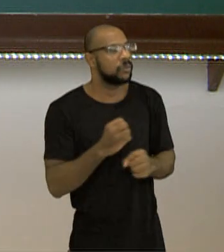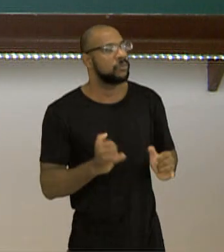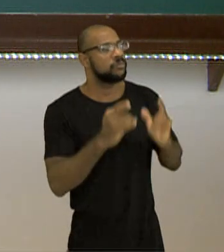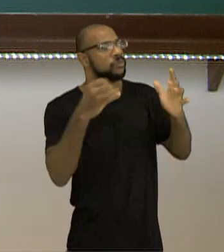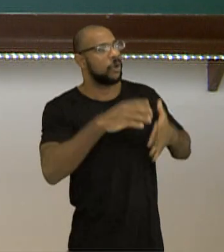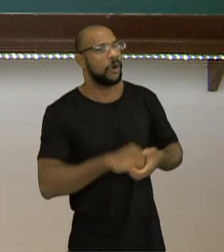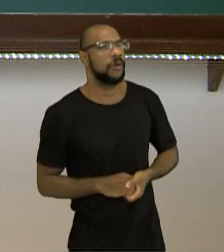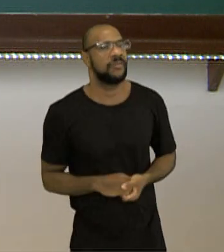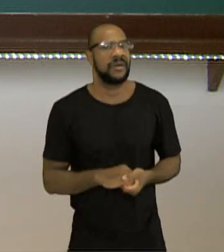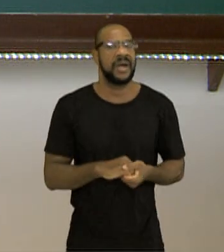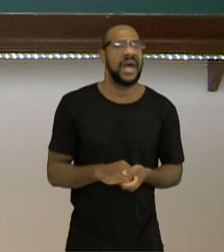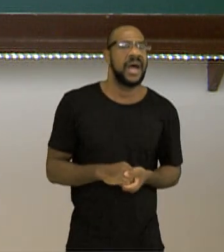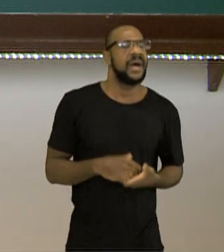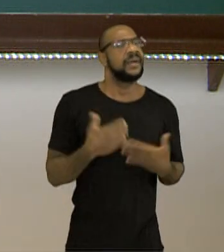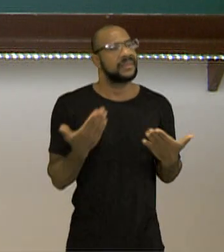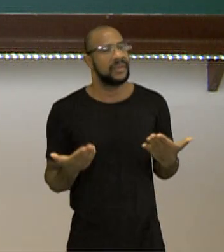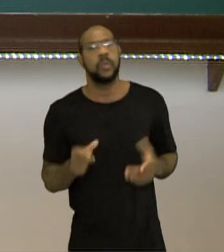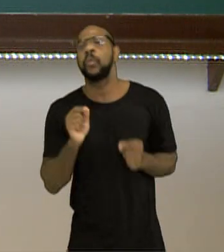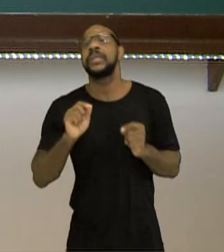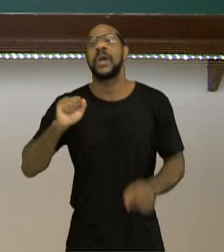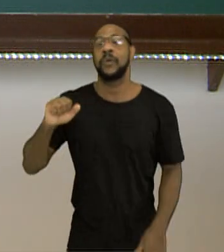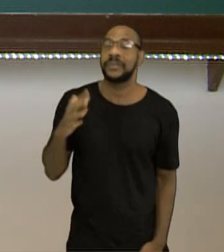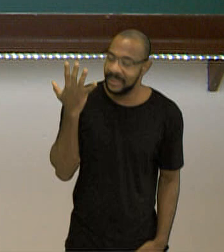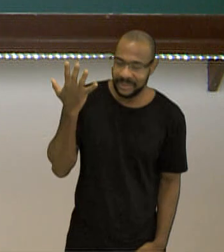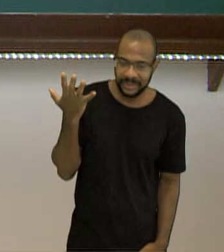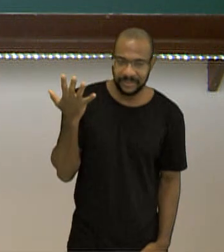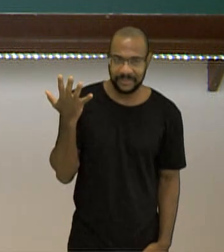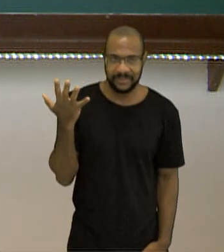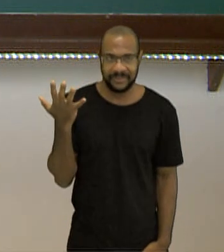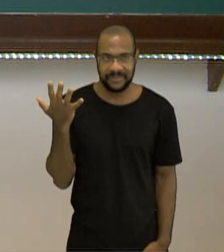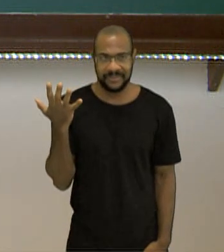O que aconteceu, que é o fato,